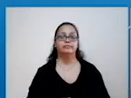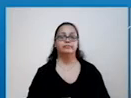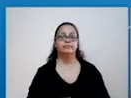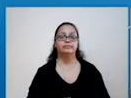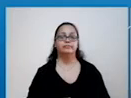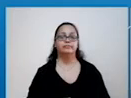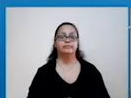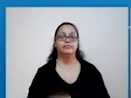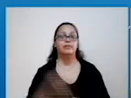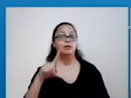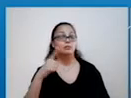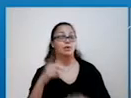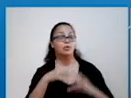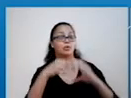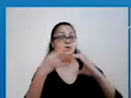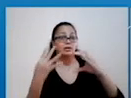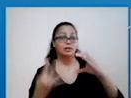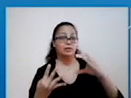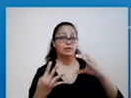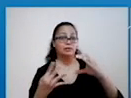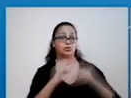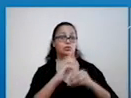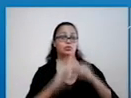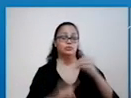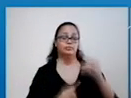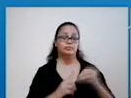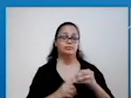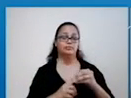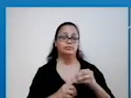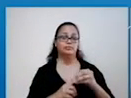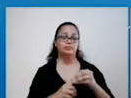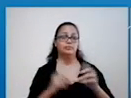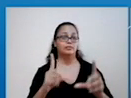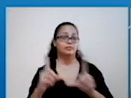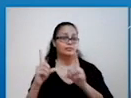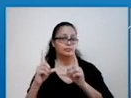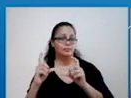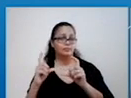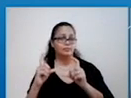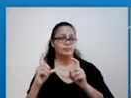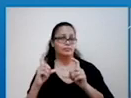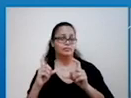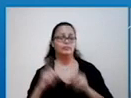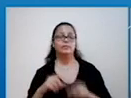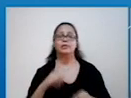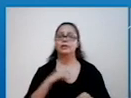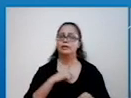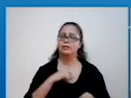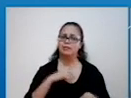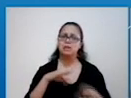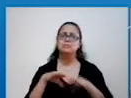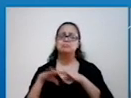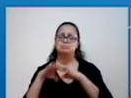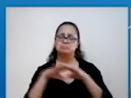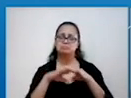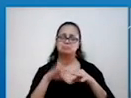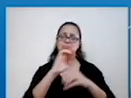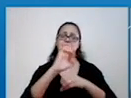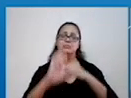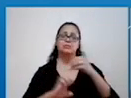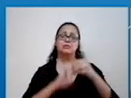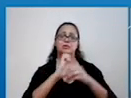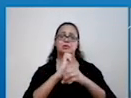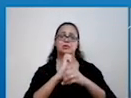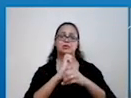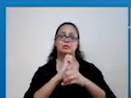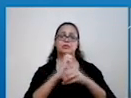Uma outra característica do átomo são os isoeletrônicos, onde eles possuem o mesmo número de elétrons.